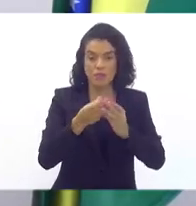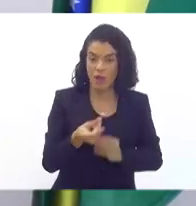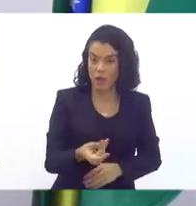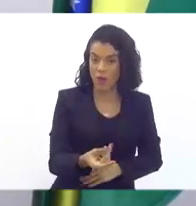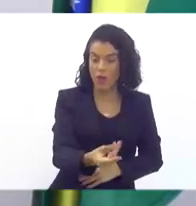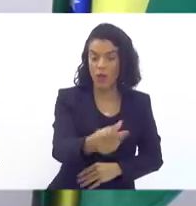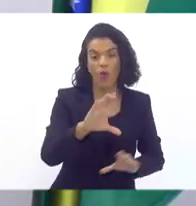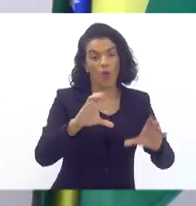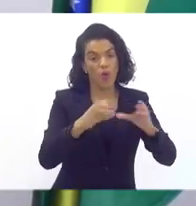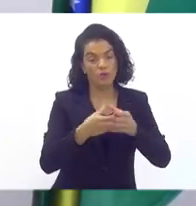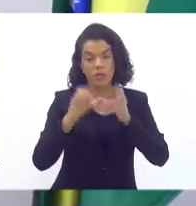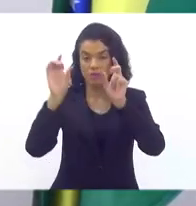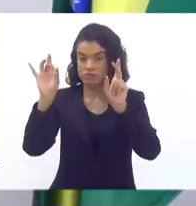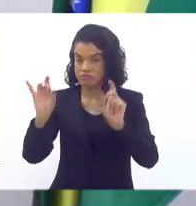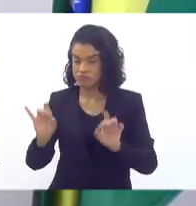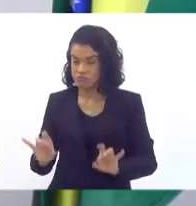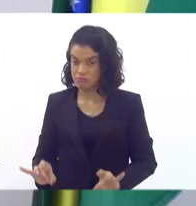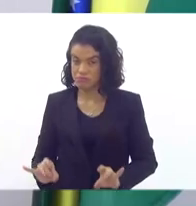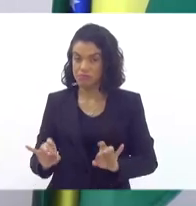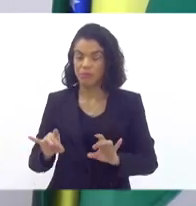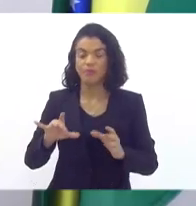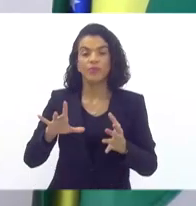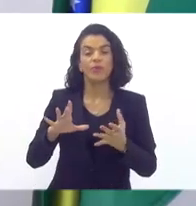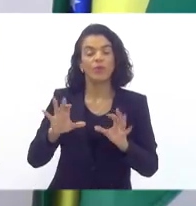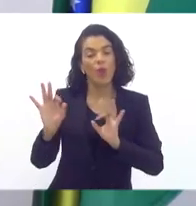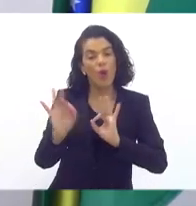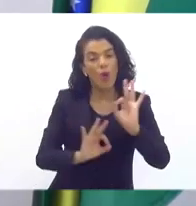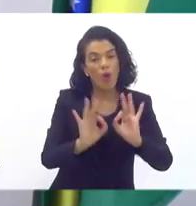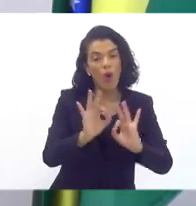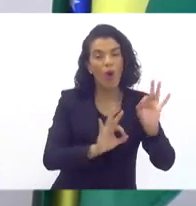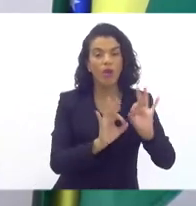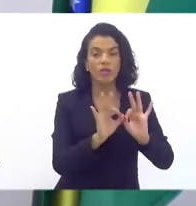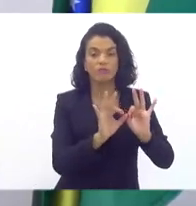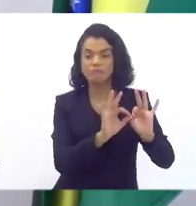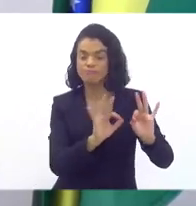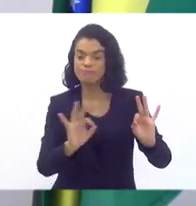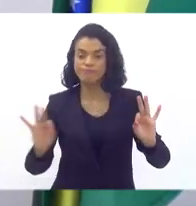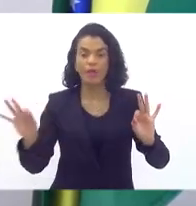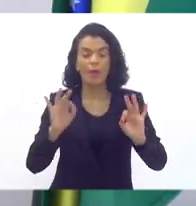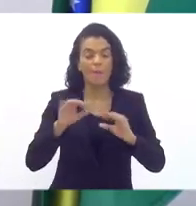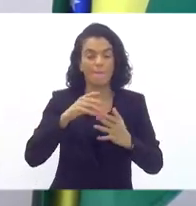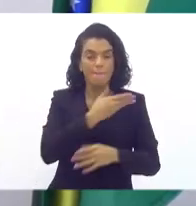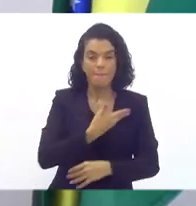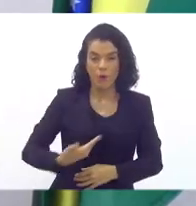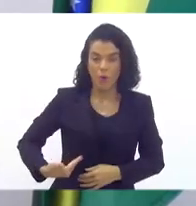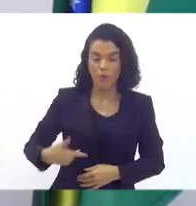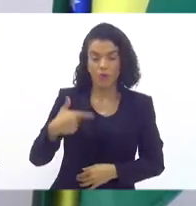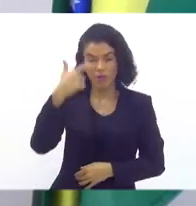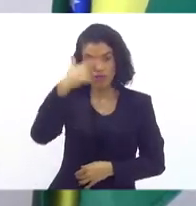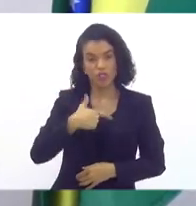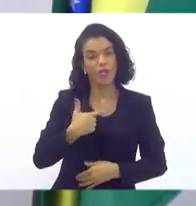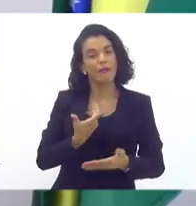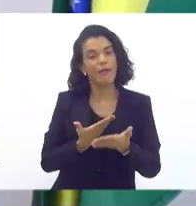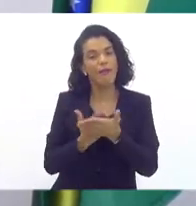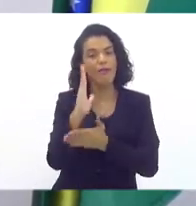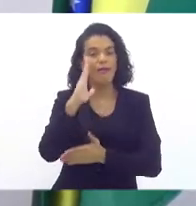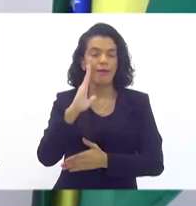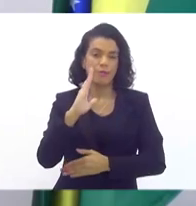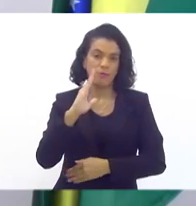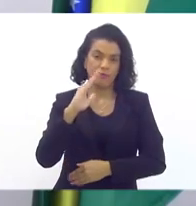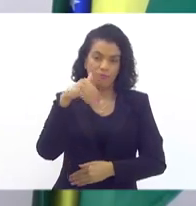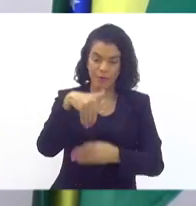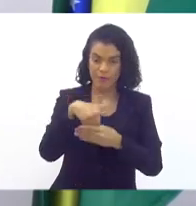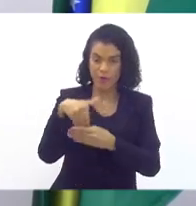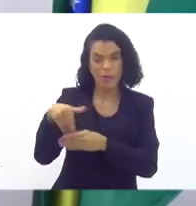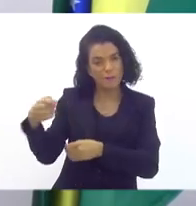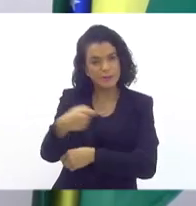com comissão especial da ordem pública e com um mandato de muitos deputados eleitos pelo voto popular e ele não foi e ele